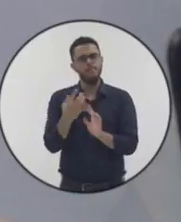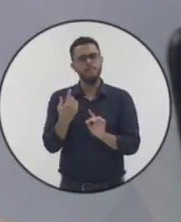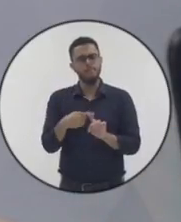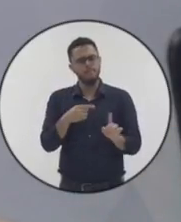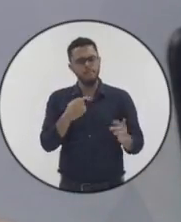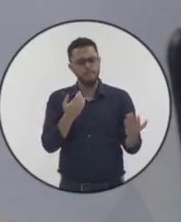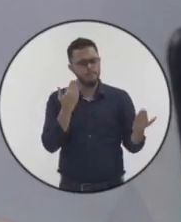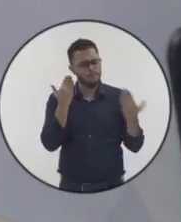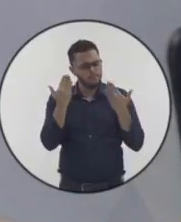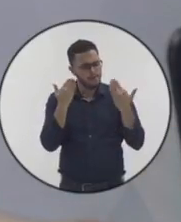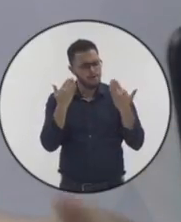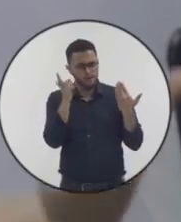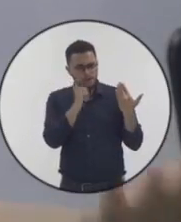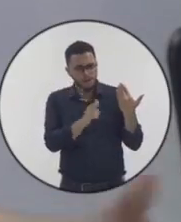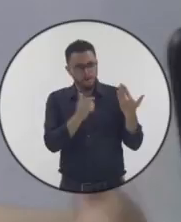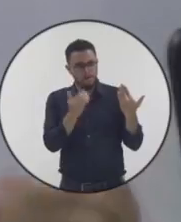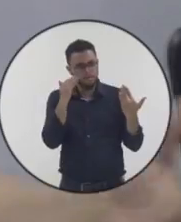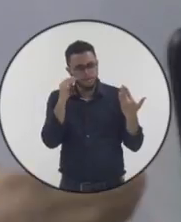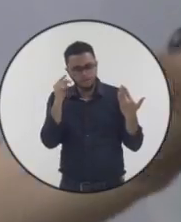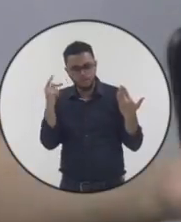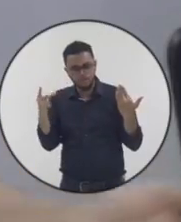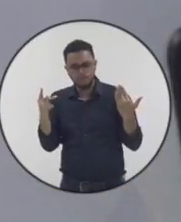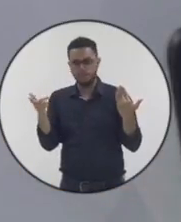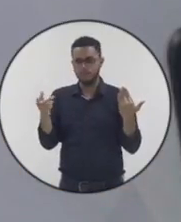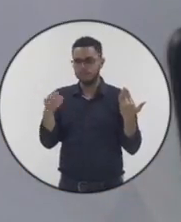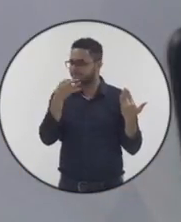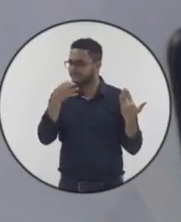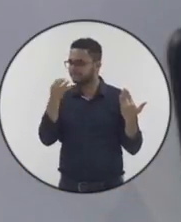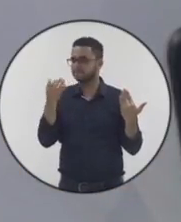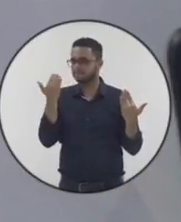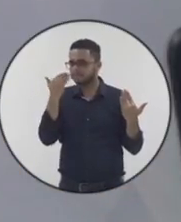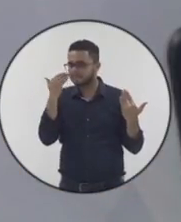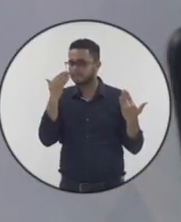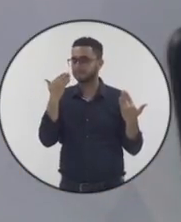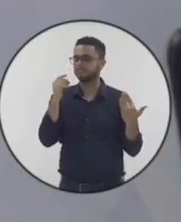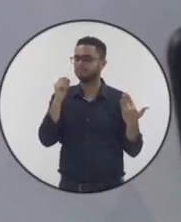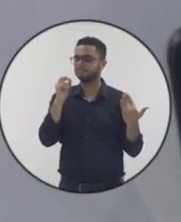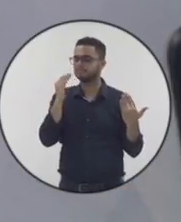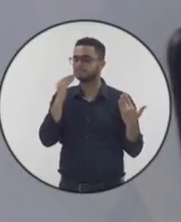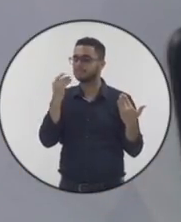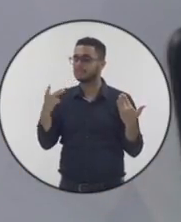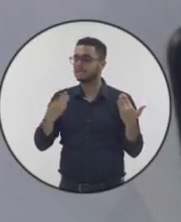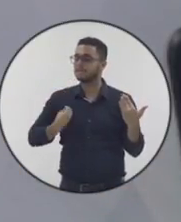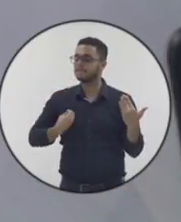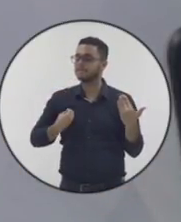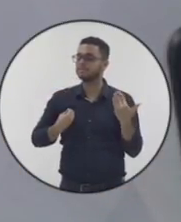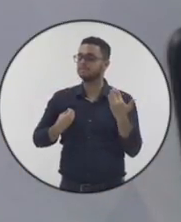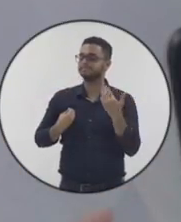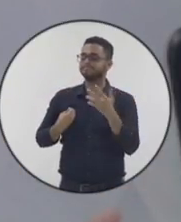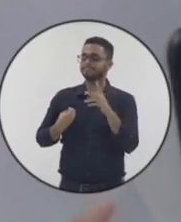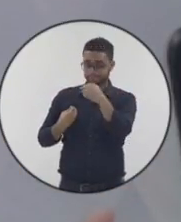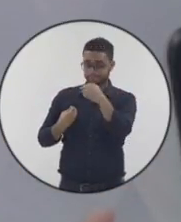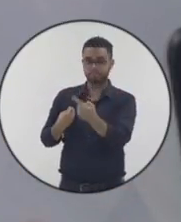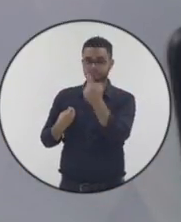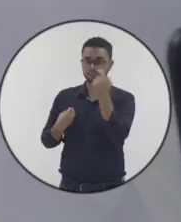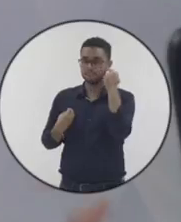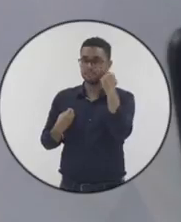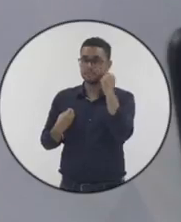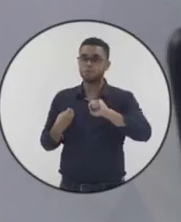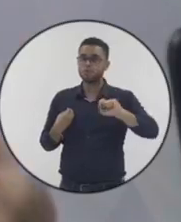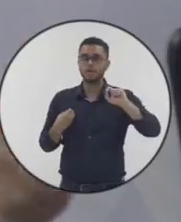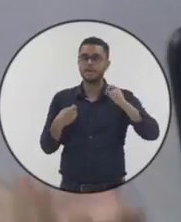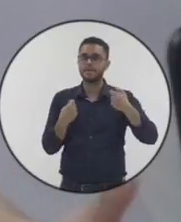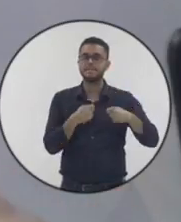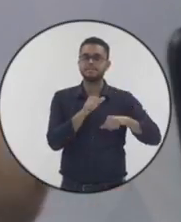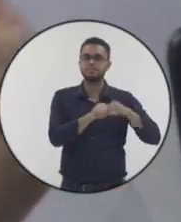escutar aquilo que estava sendo dito e a gente, de alguma forma, tentar contribuir para ver o que O que, que a gente precisaria, então,